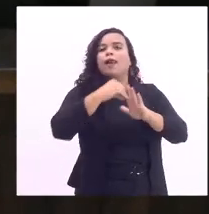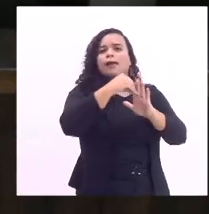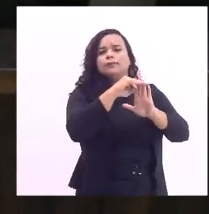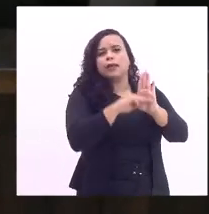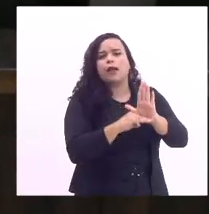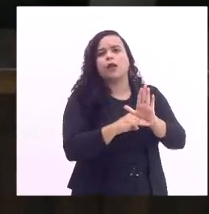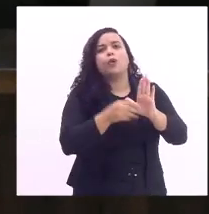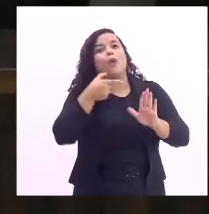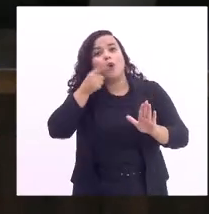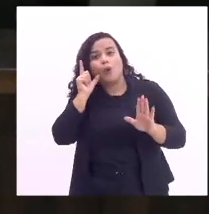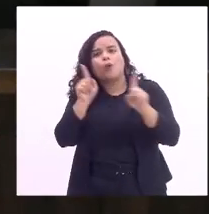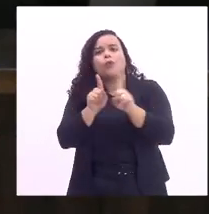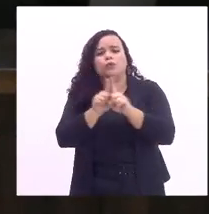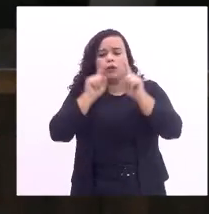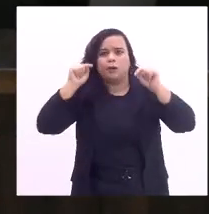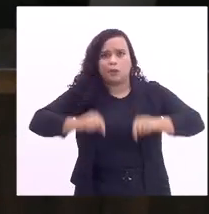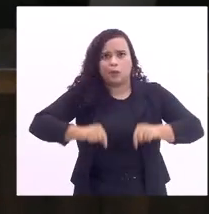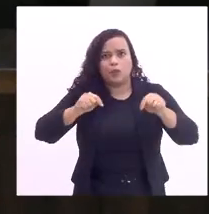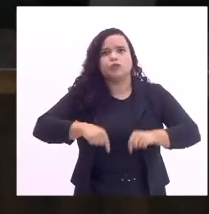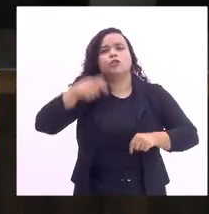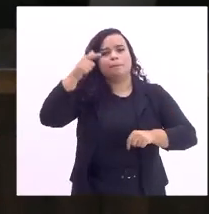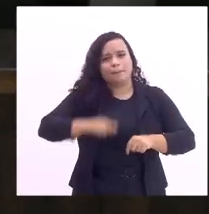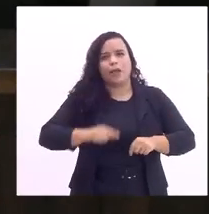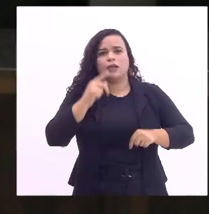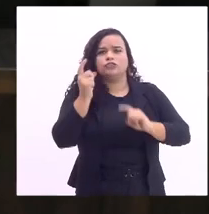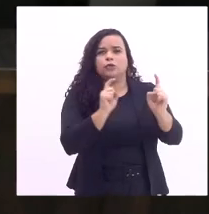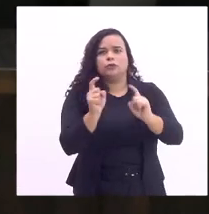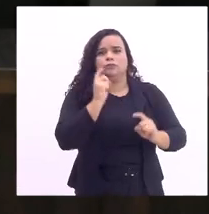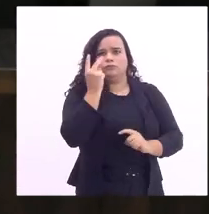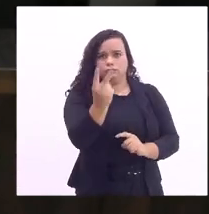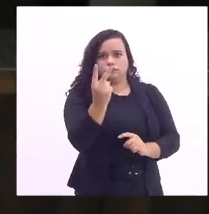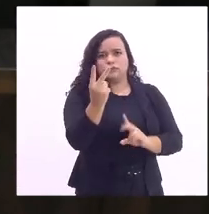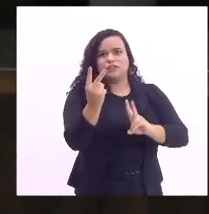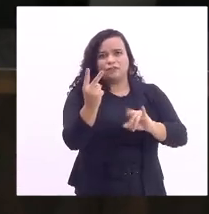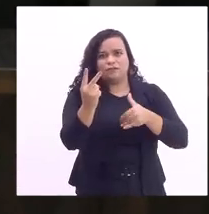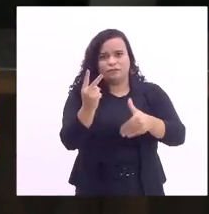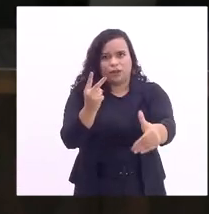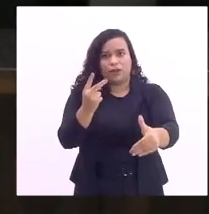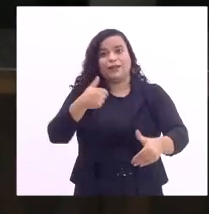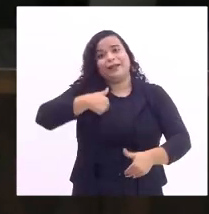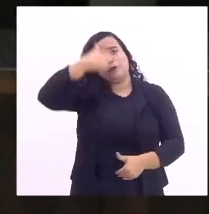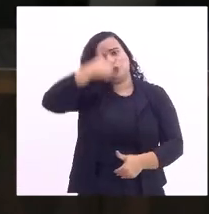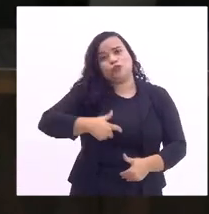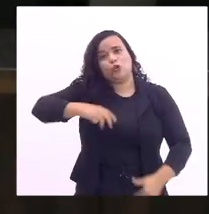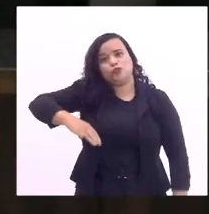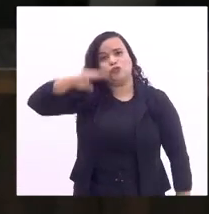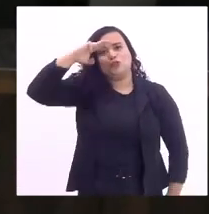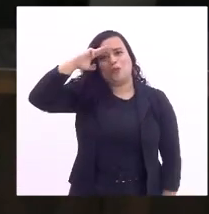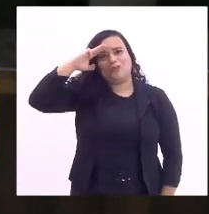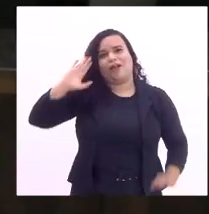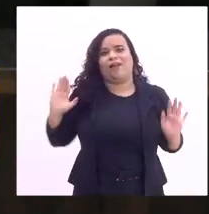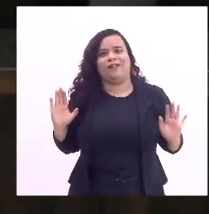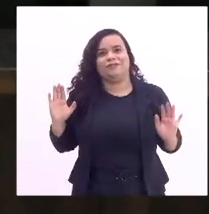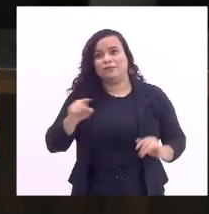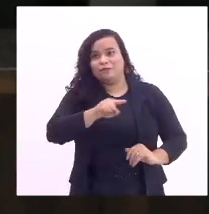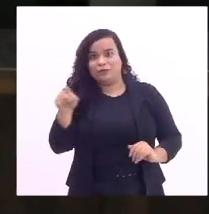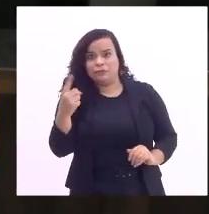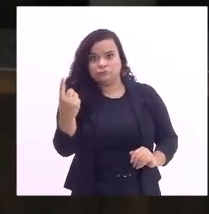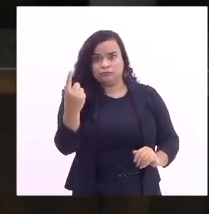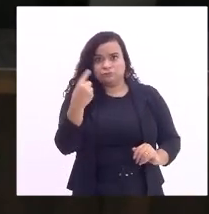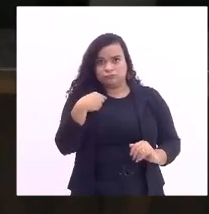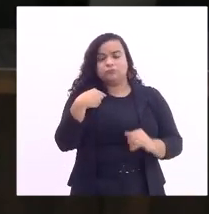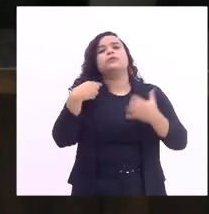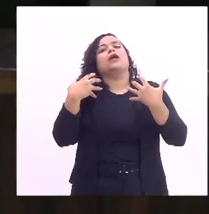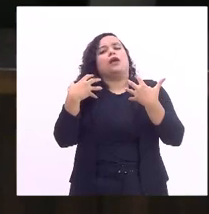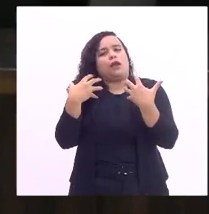dia de hoje para que pudéssemos ter mais duas reuniões, e aqui eu sou um soldado. Vocês definindo que está pronto para vir a